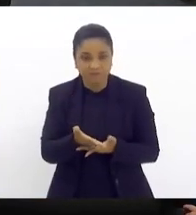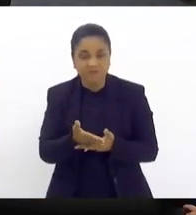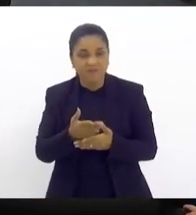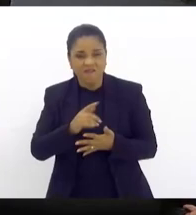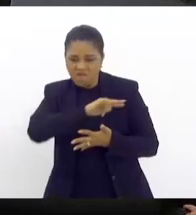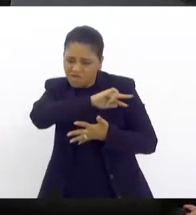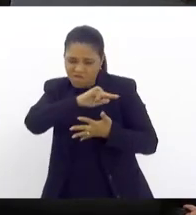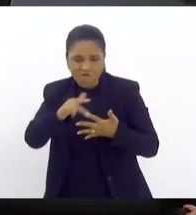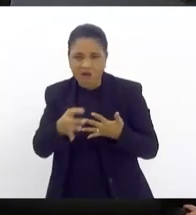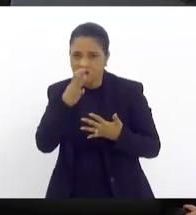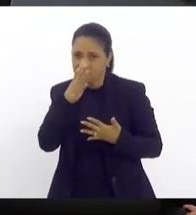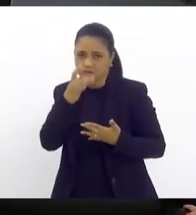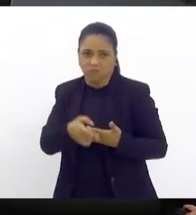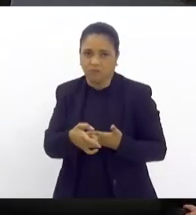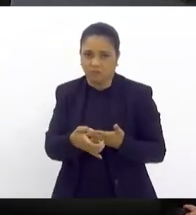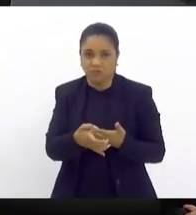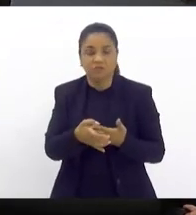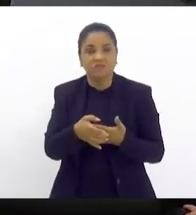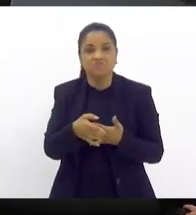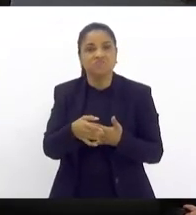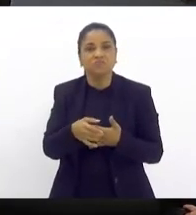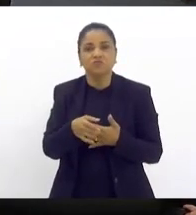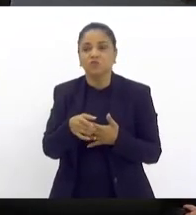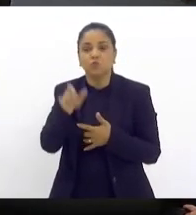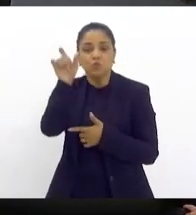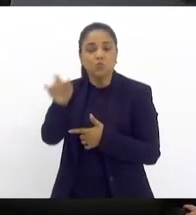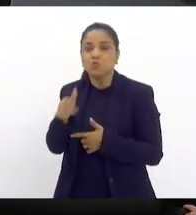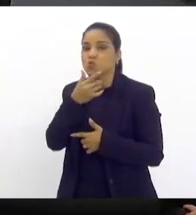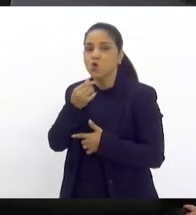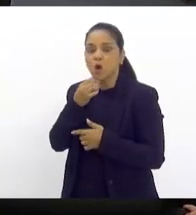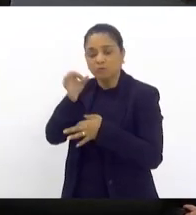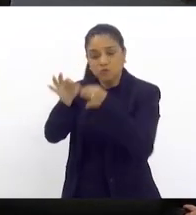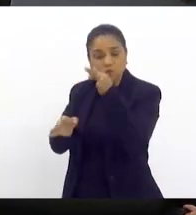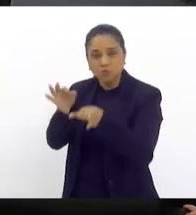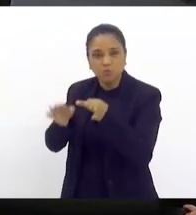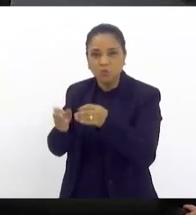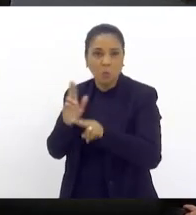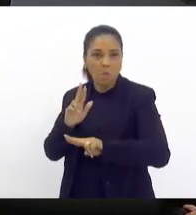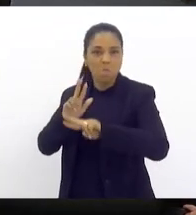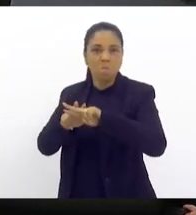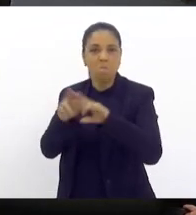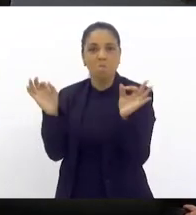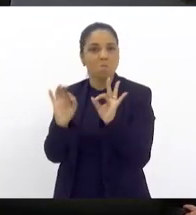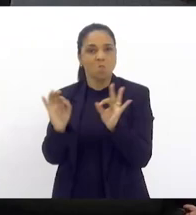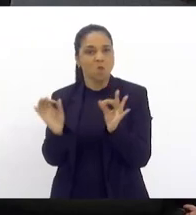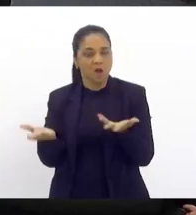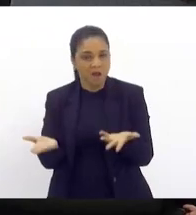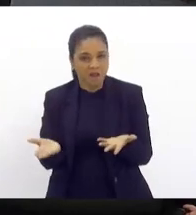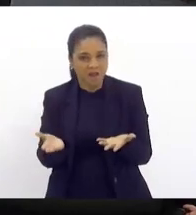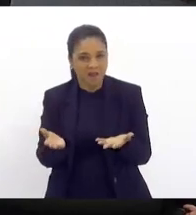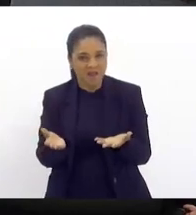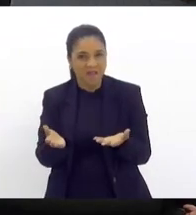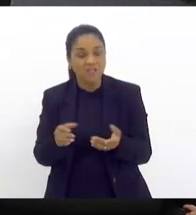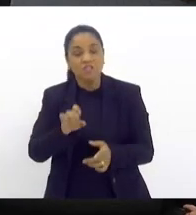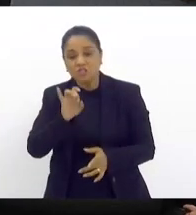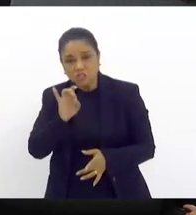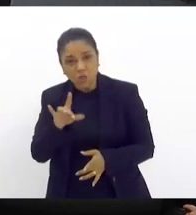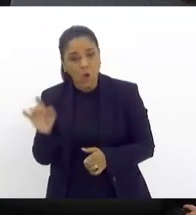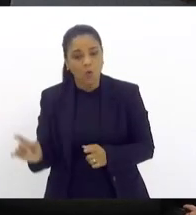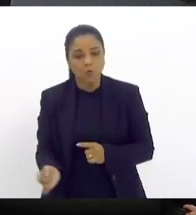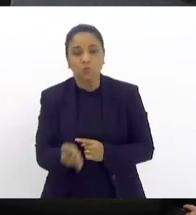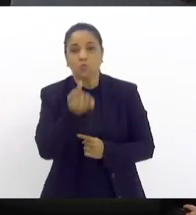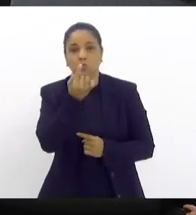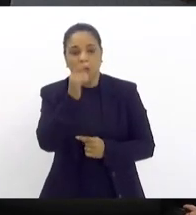não sei se contra ele e ele não teve aí é a sua apreensão decretada só quando essa mulher foi